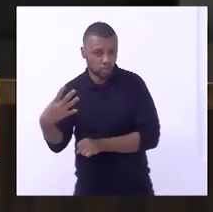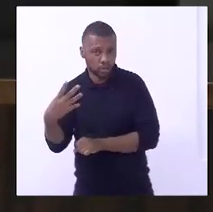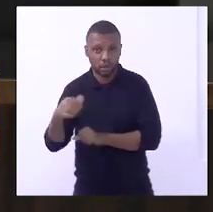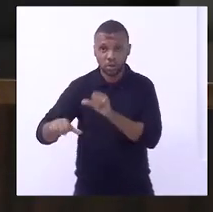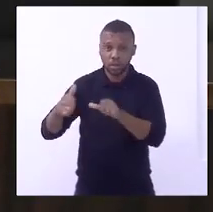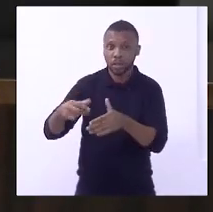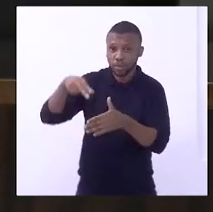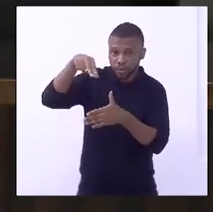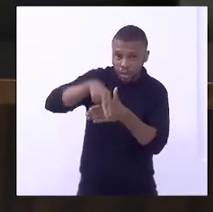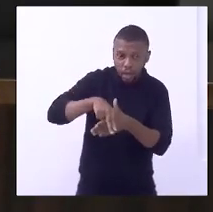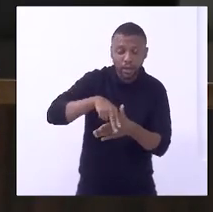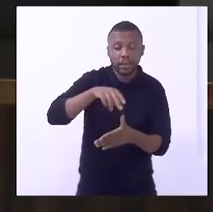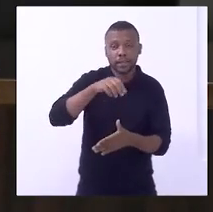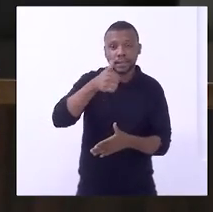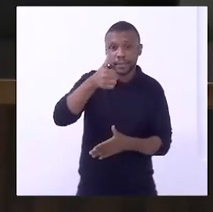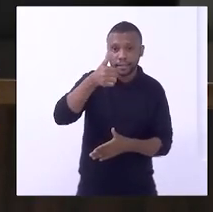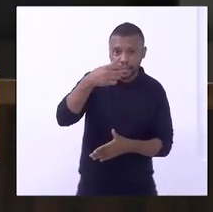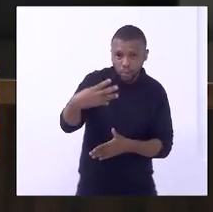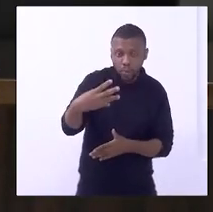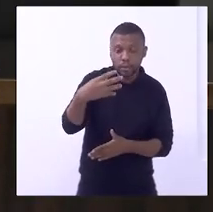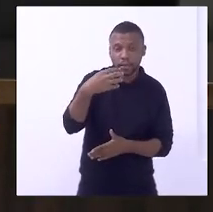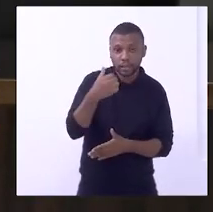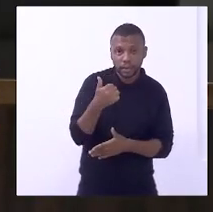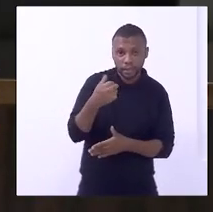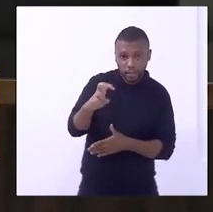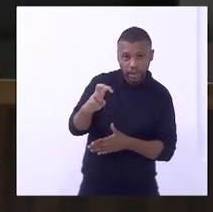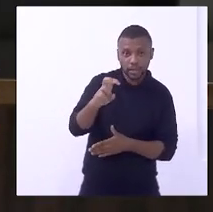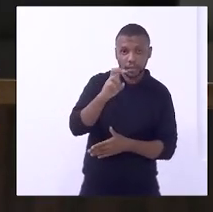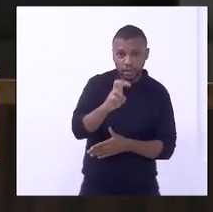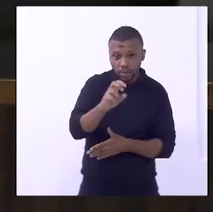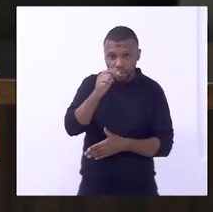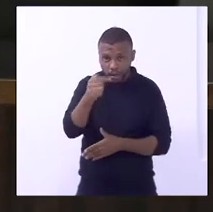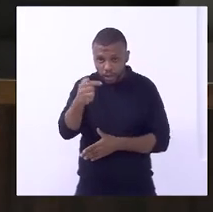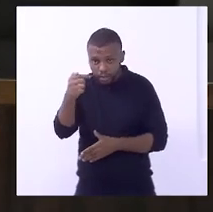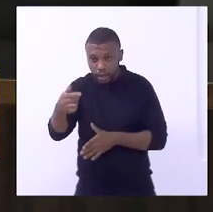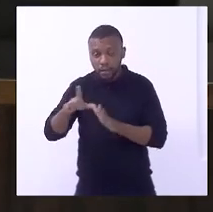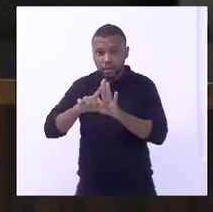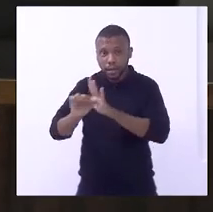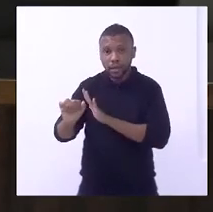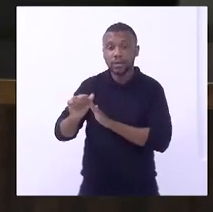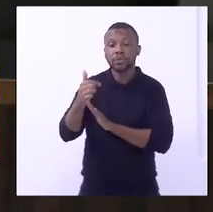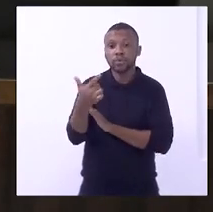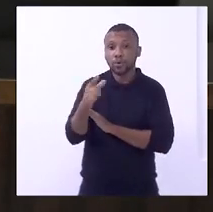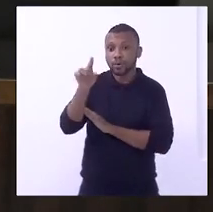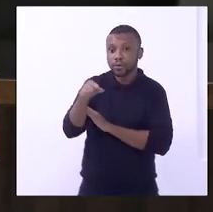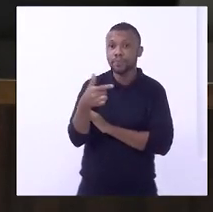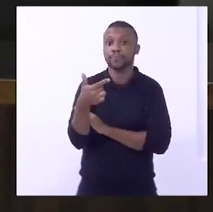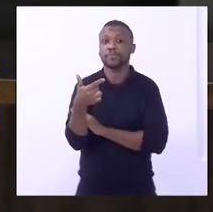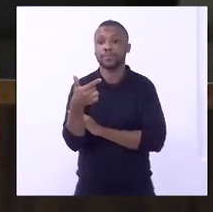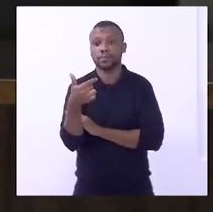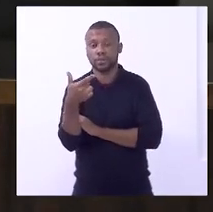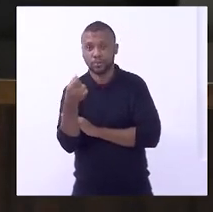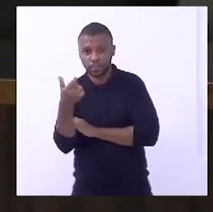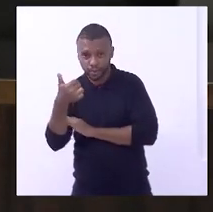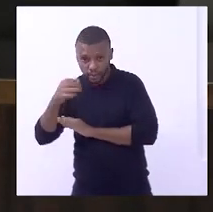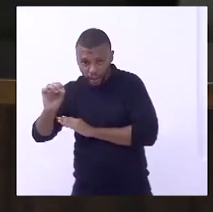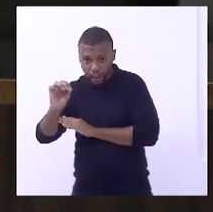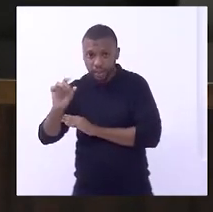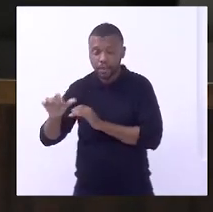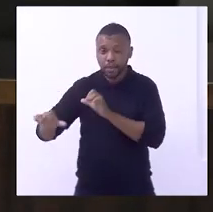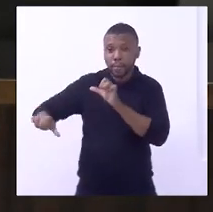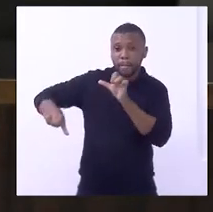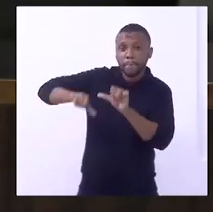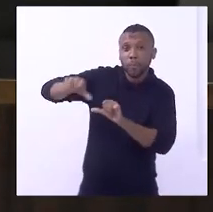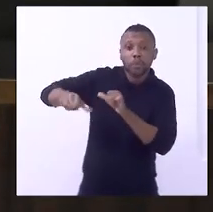anexos 14º, 15º da lei 5772 de 10, a qual institui o quadro especial complementar da